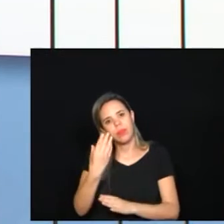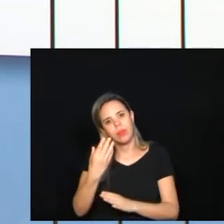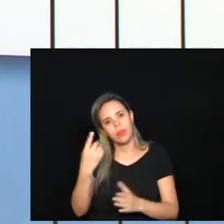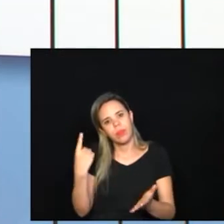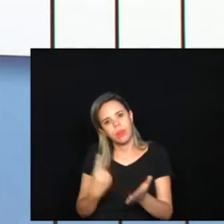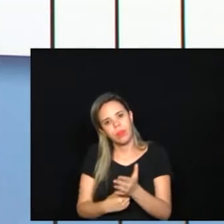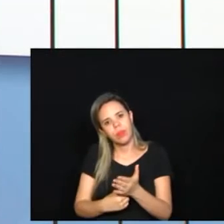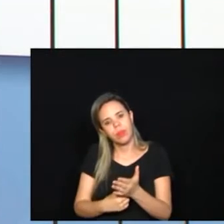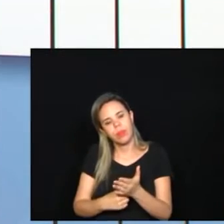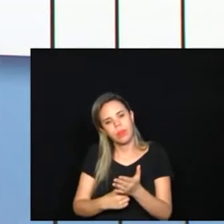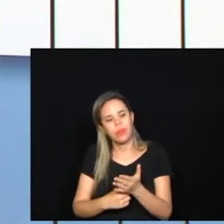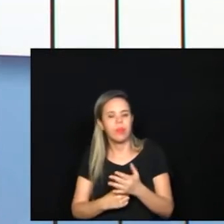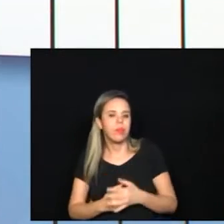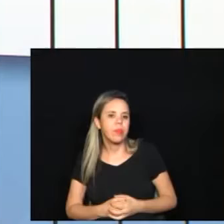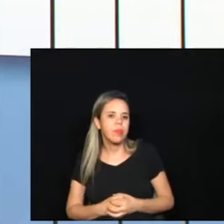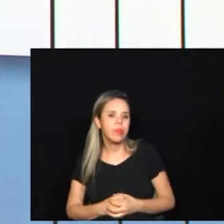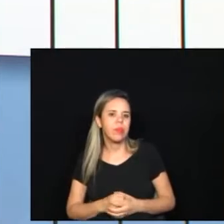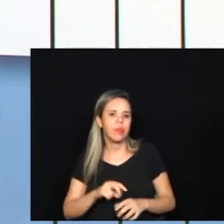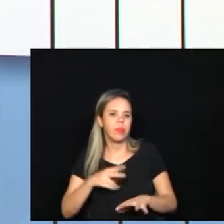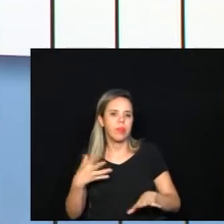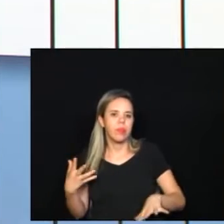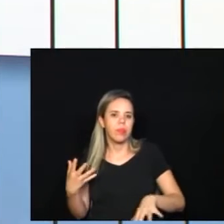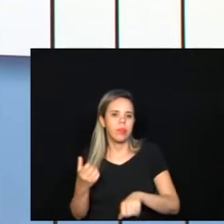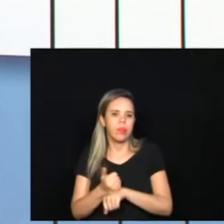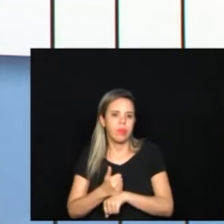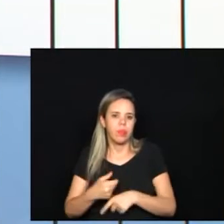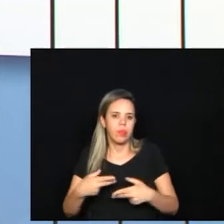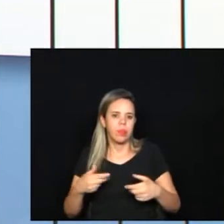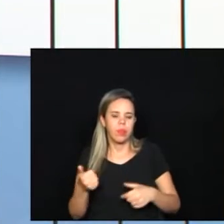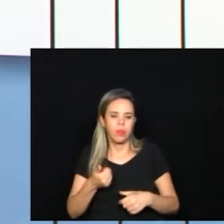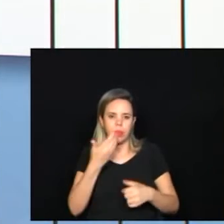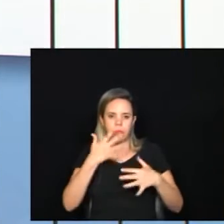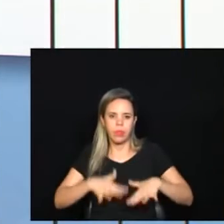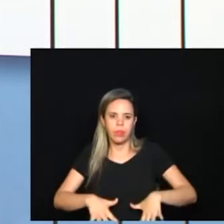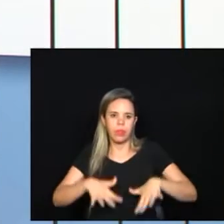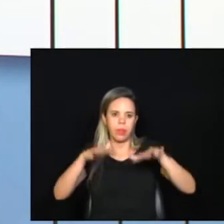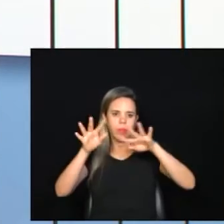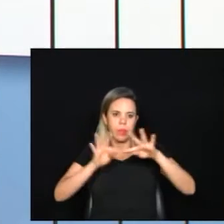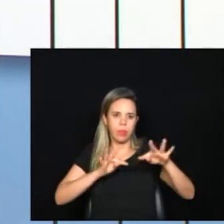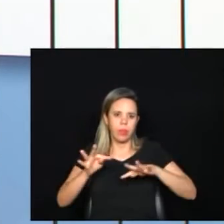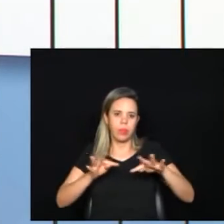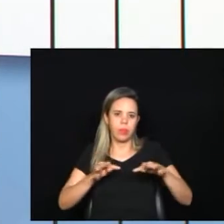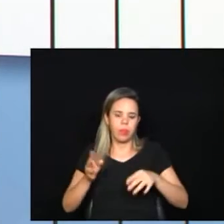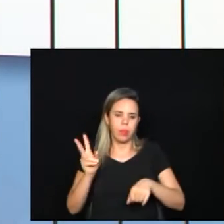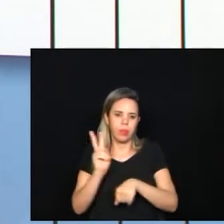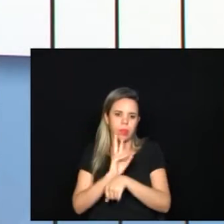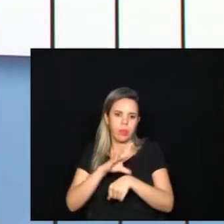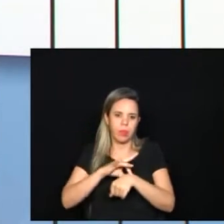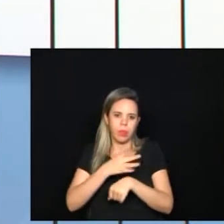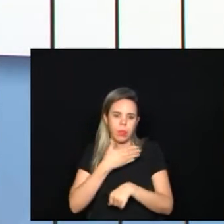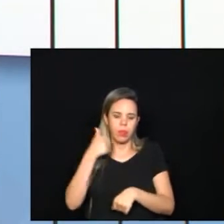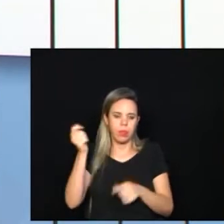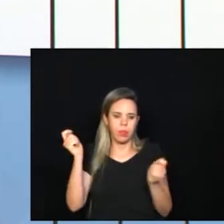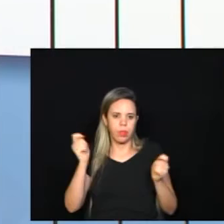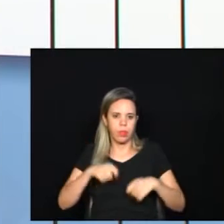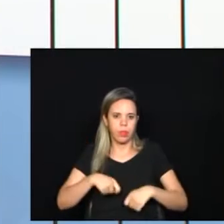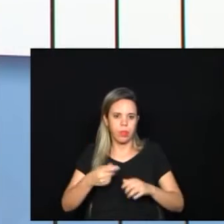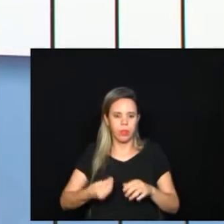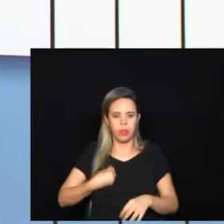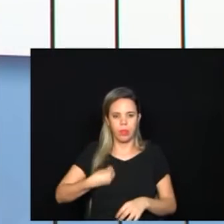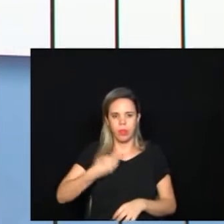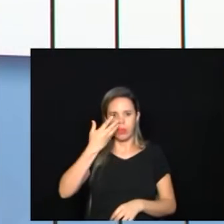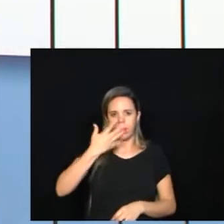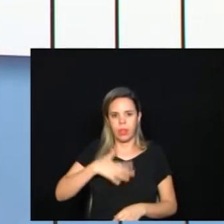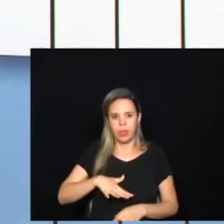Agenda Transversal e Multissetorial da Primeira Infância para assegurar melhores condições de vida para